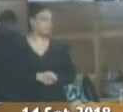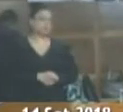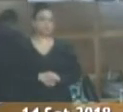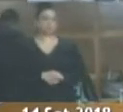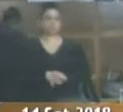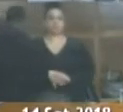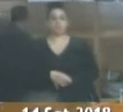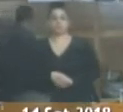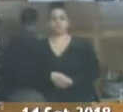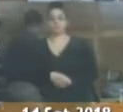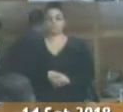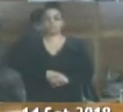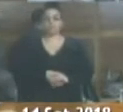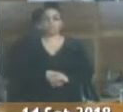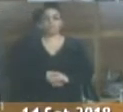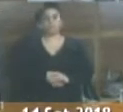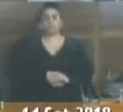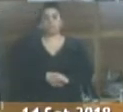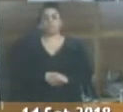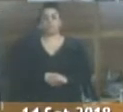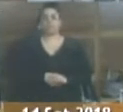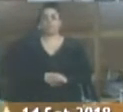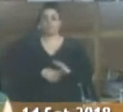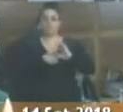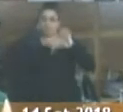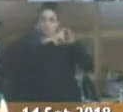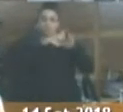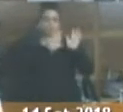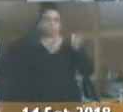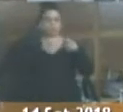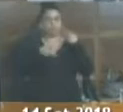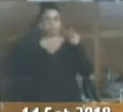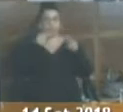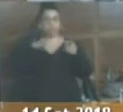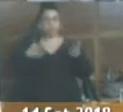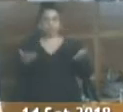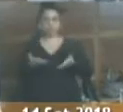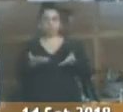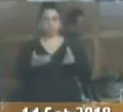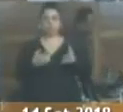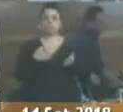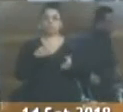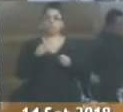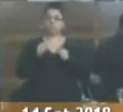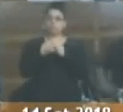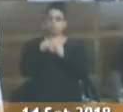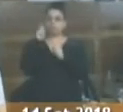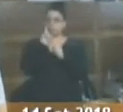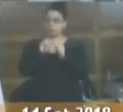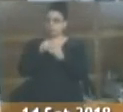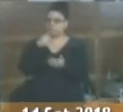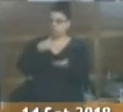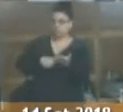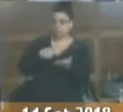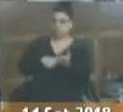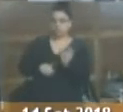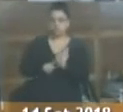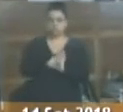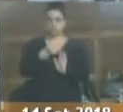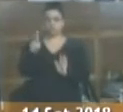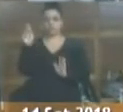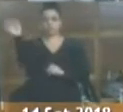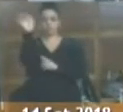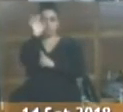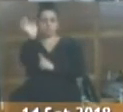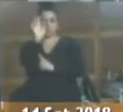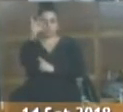E a gente, como já foi dito, a gente firmou vários convênios com as universidades do Brasil e do